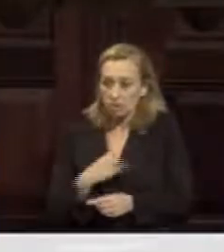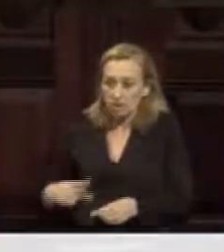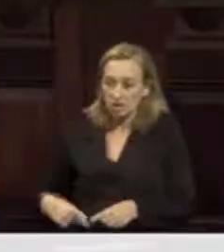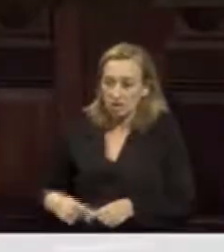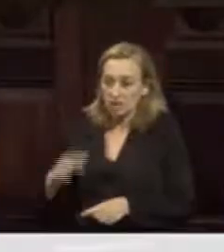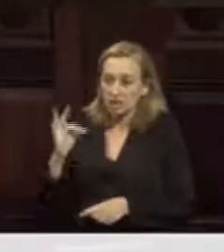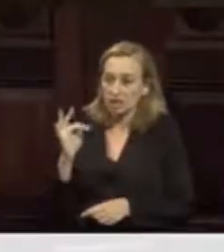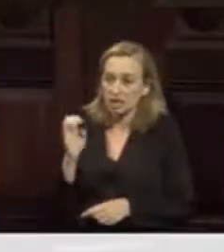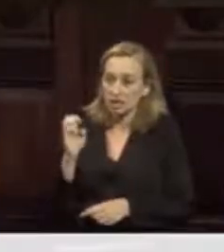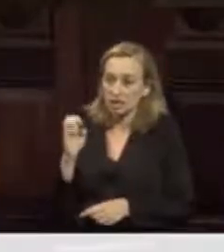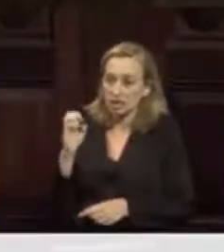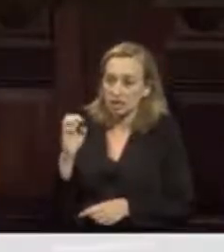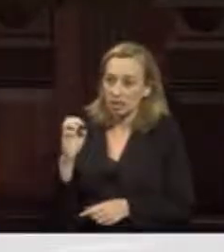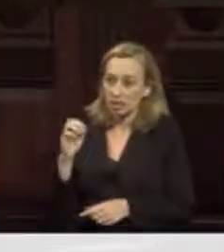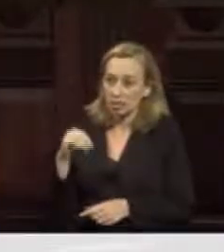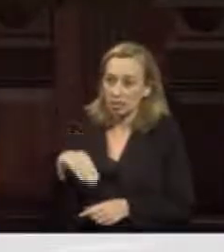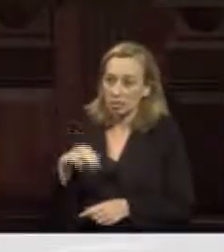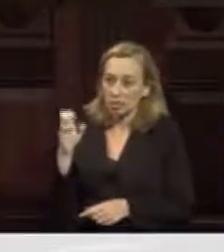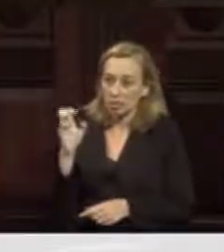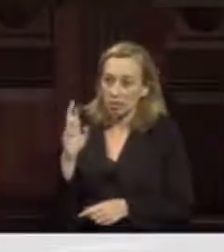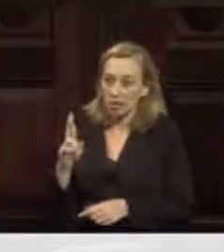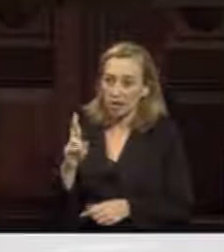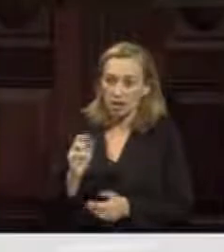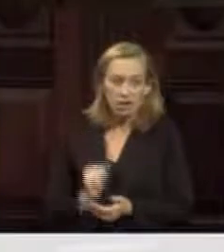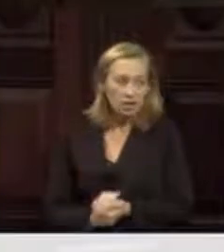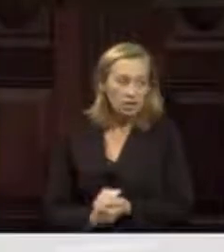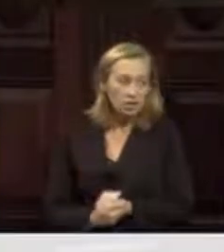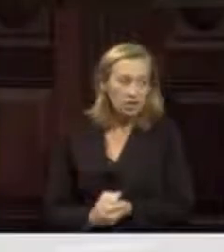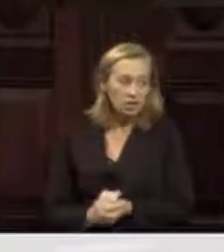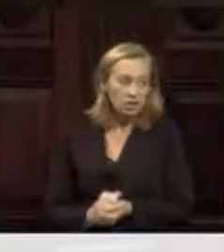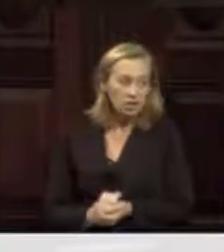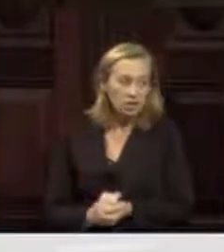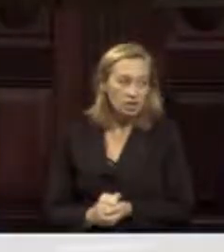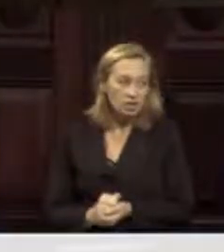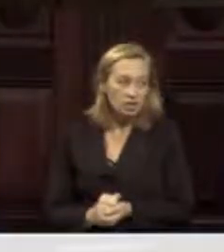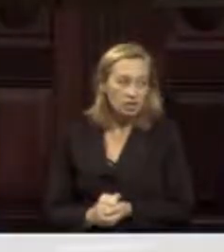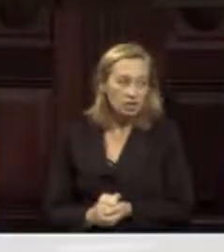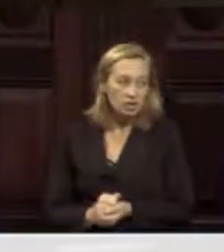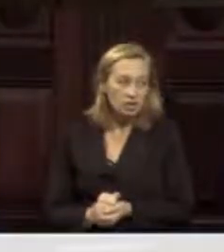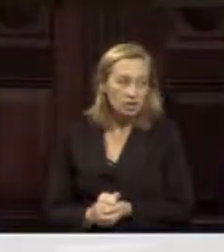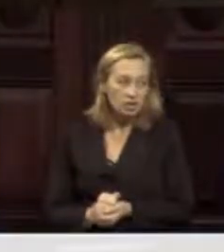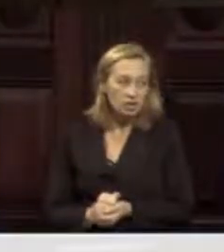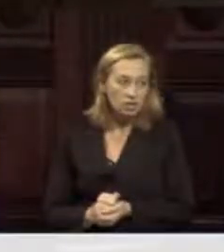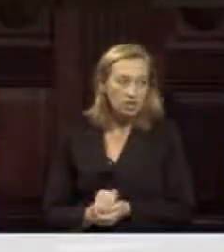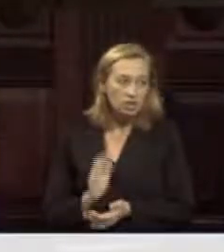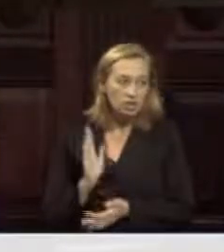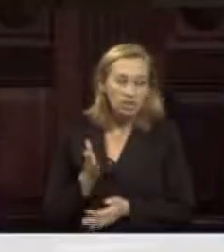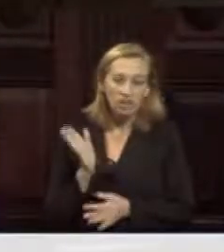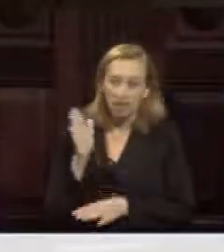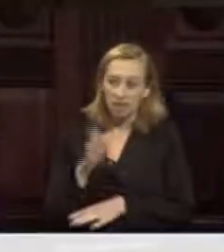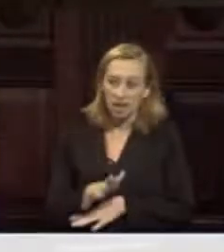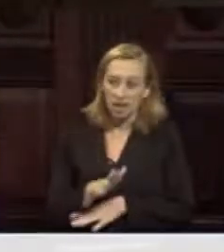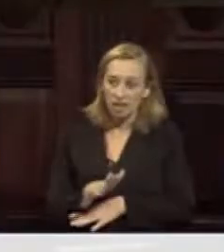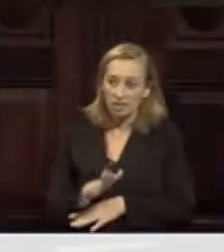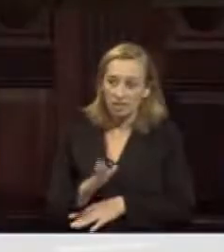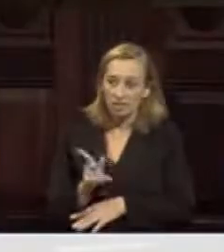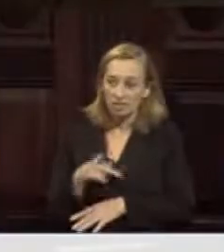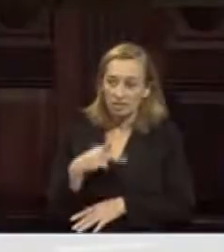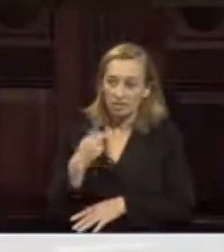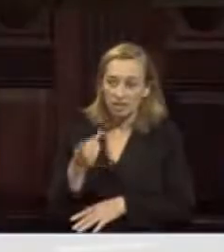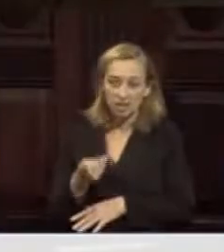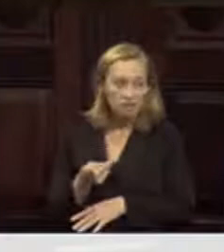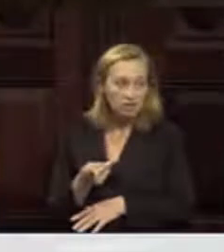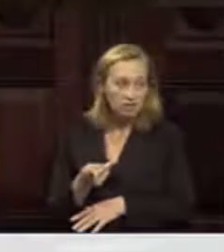República se dirigiu ao Estado do Rio de Janeiro e, já tarde da noite, fez uma